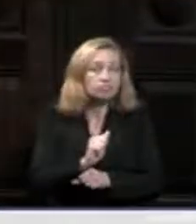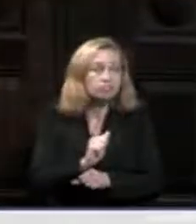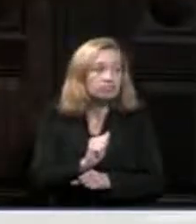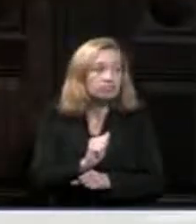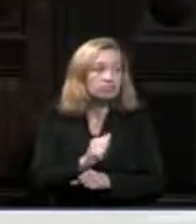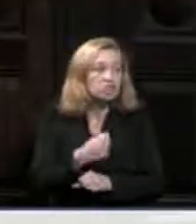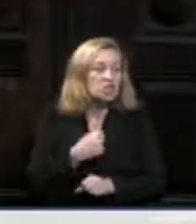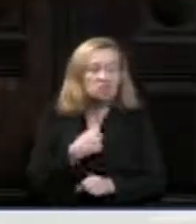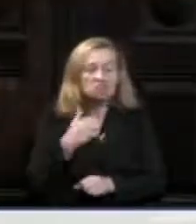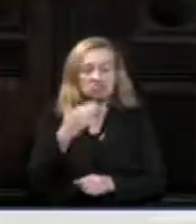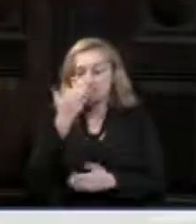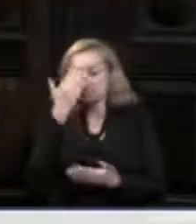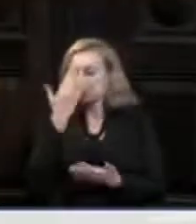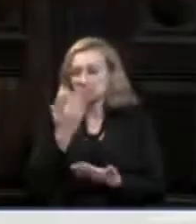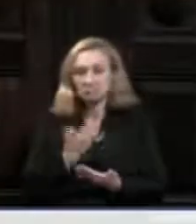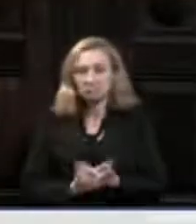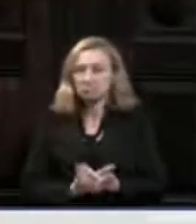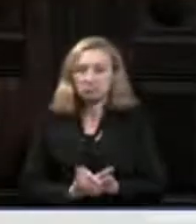Eu acredito que não.